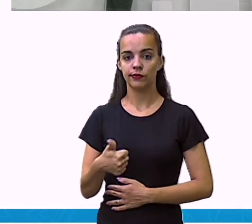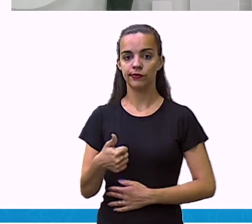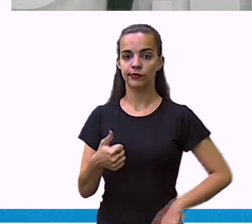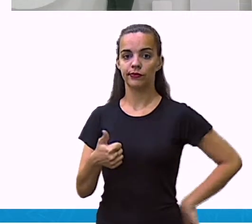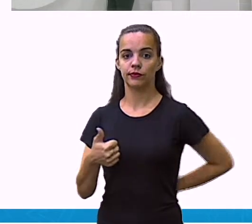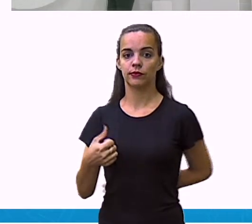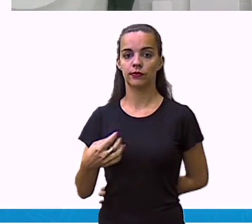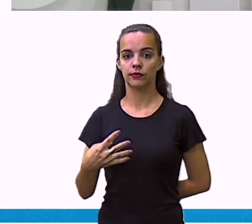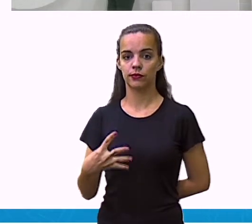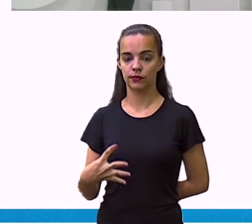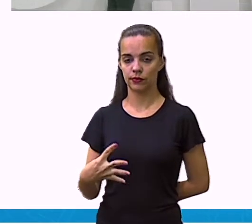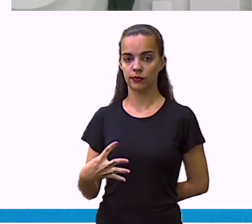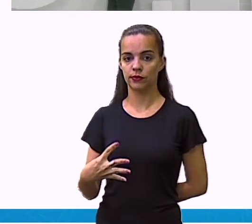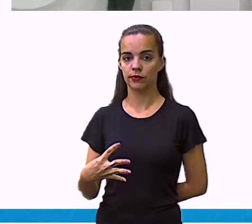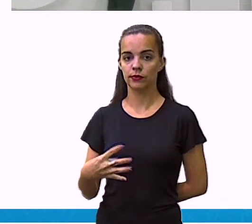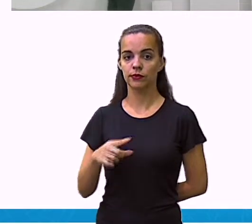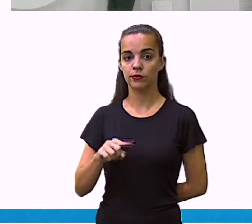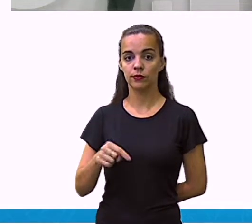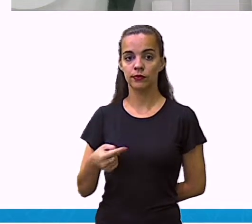14,